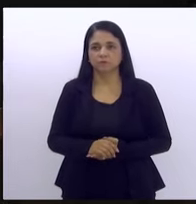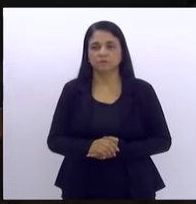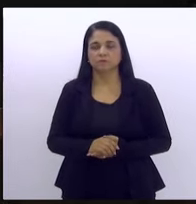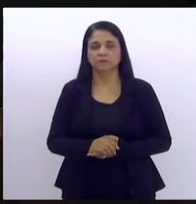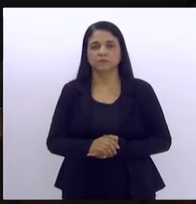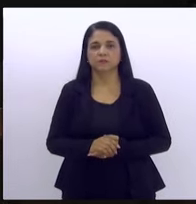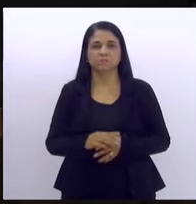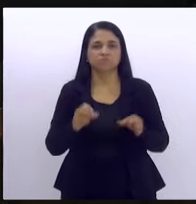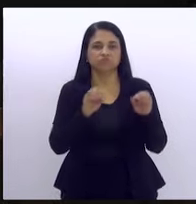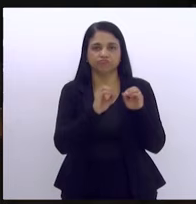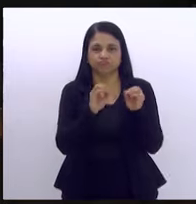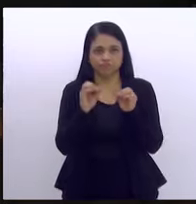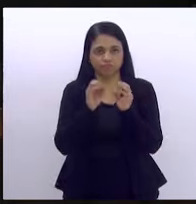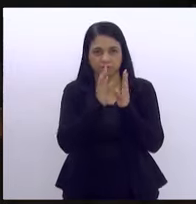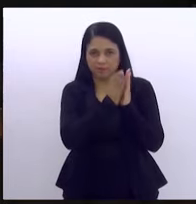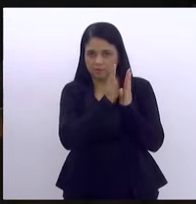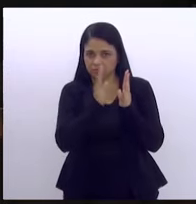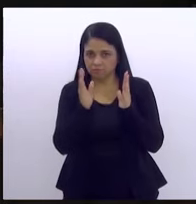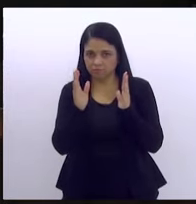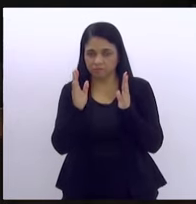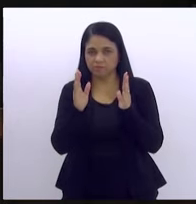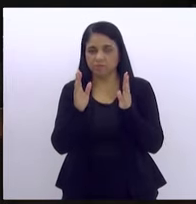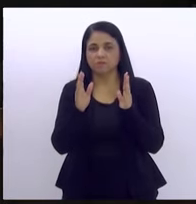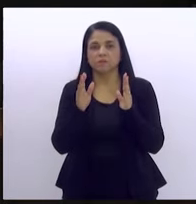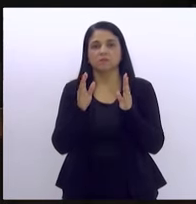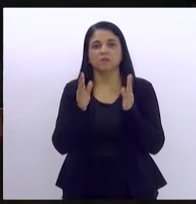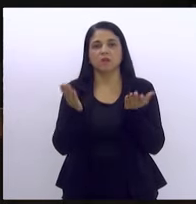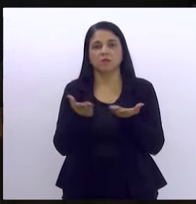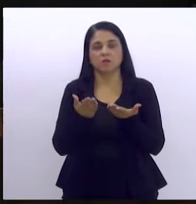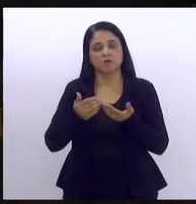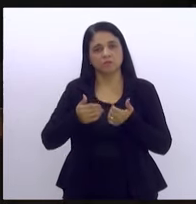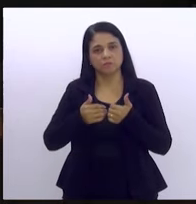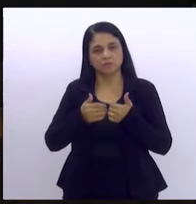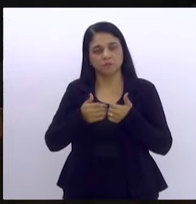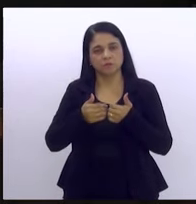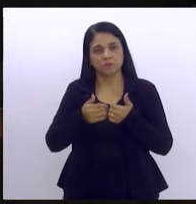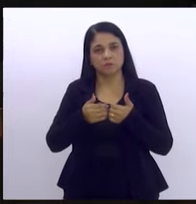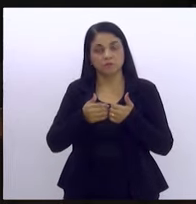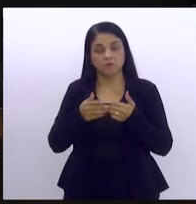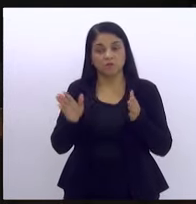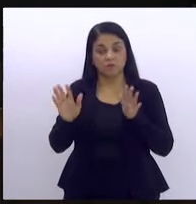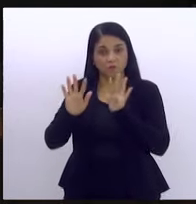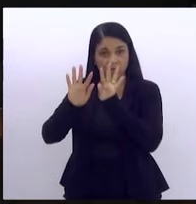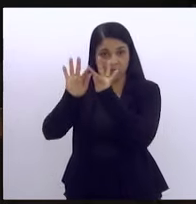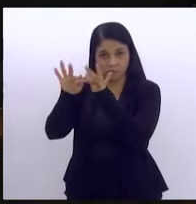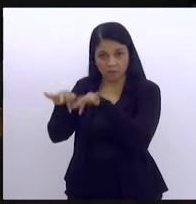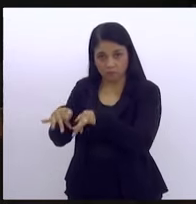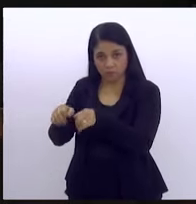havendo a tratar na ordem do dia, passa-se ao expediente final. Antes, porém,